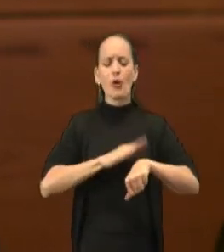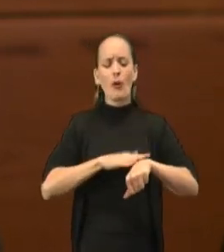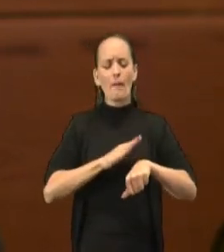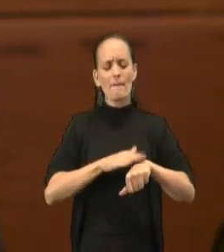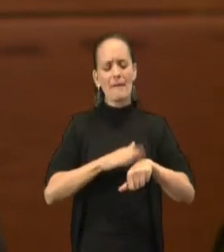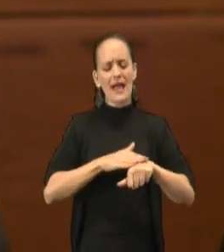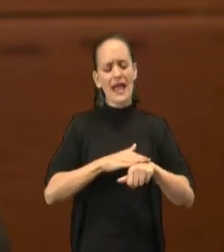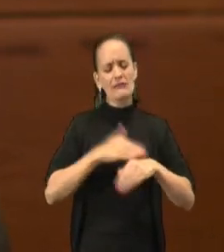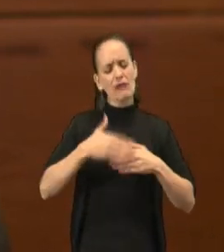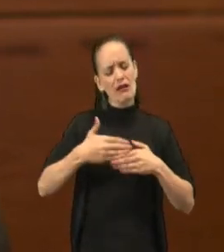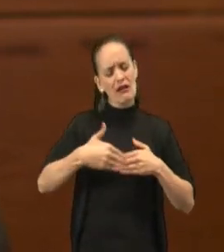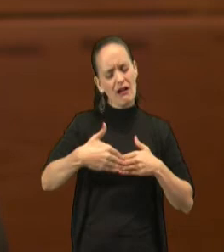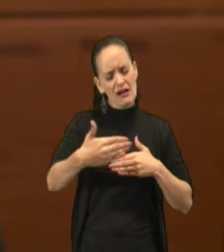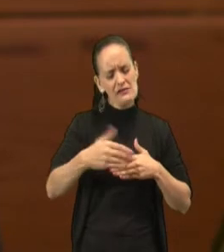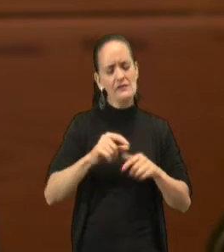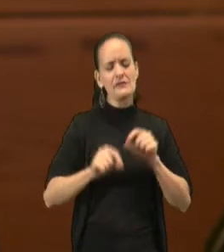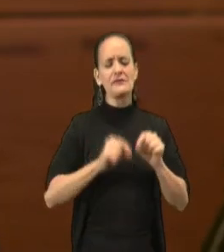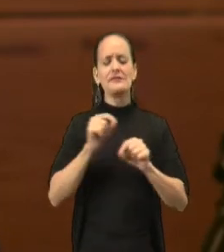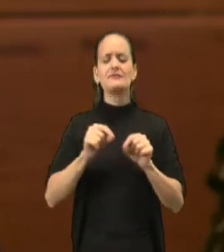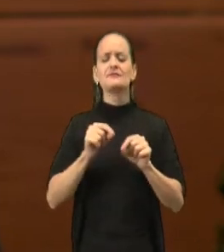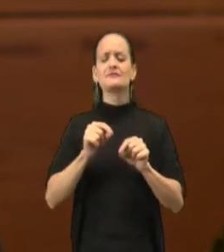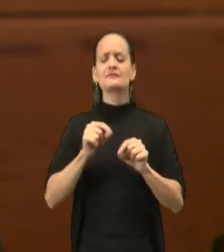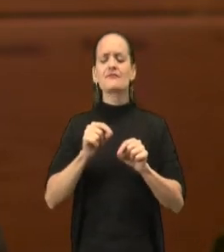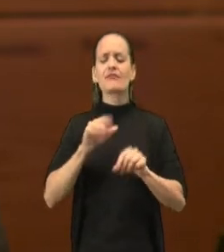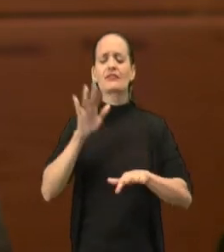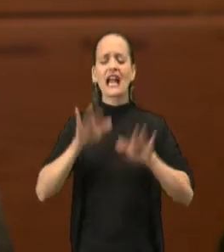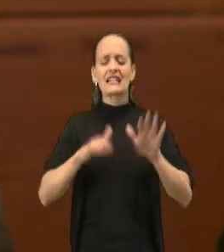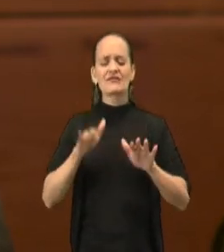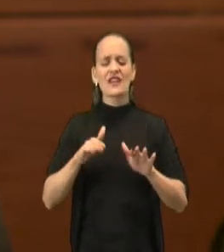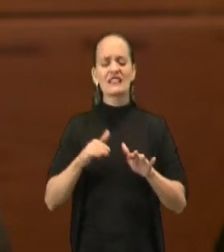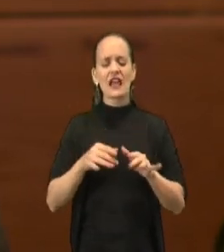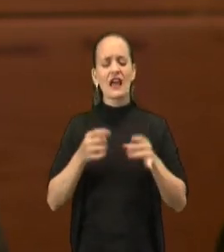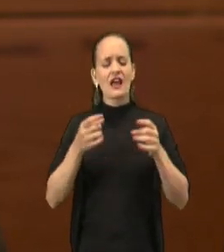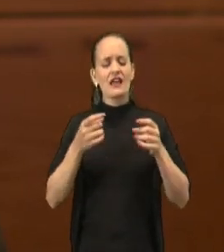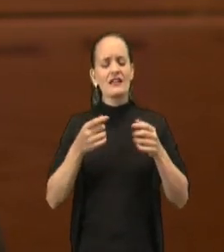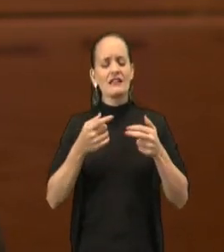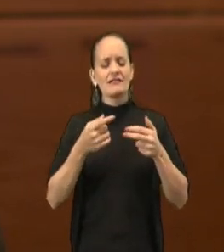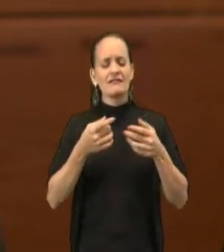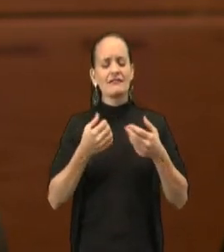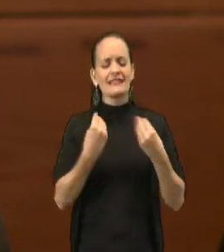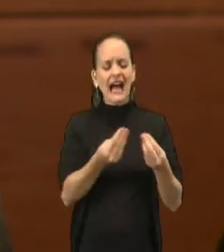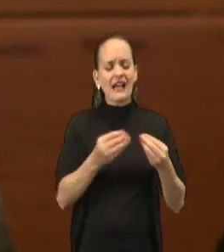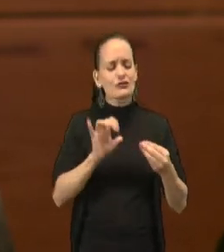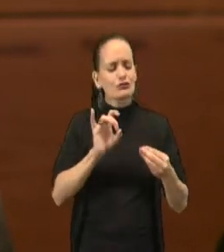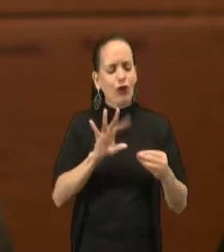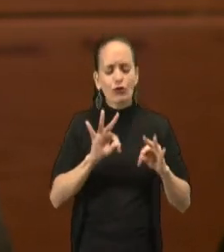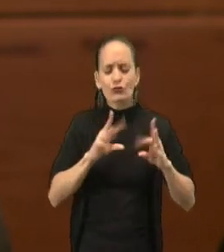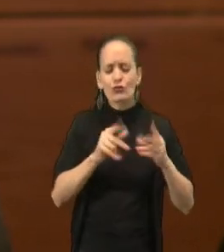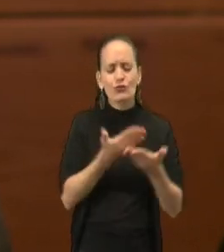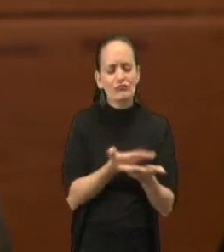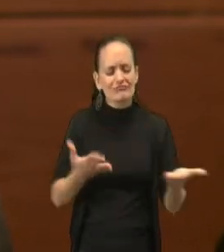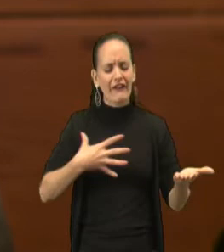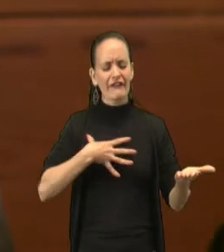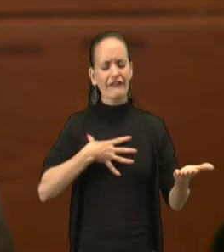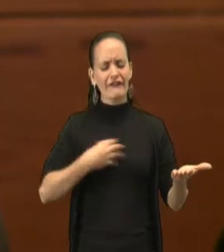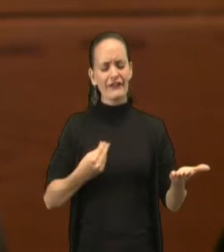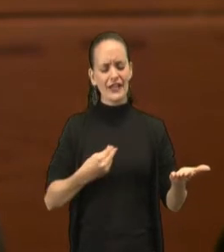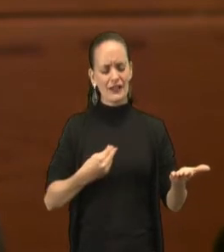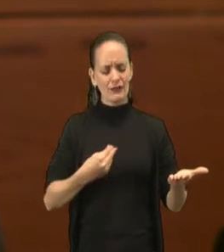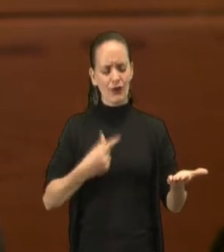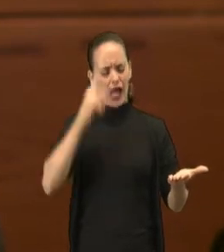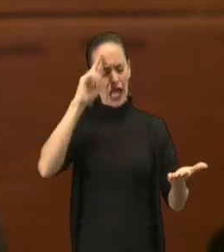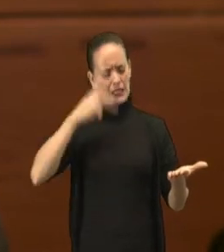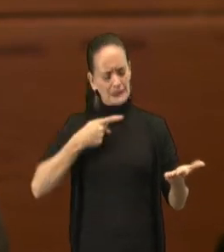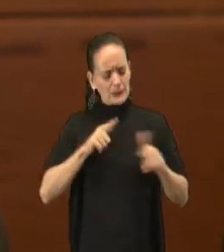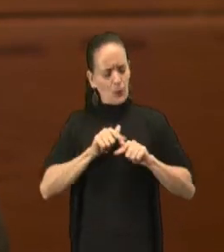muitas circunstâncias, ó Deus, perdem para que os seus filhos possam ganhar. Nós queremos, ó Deus, agradecer ao Senhor, te louvar